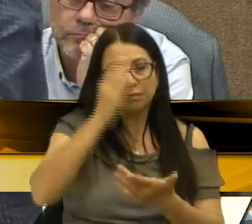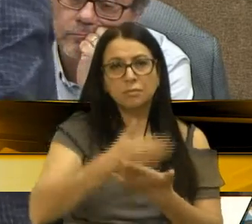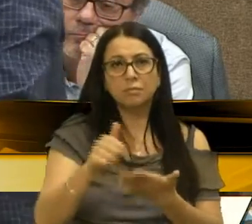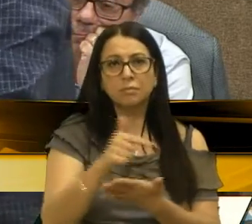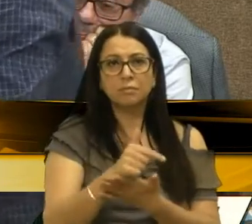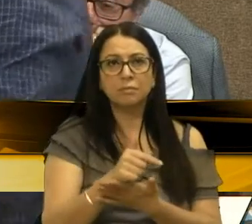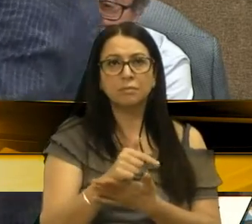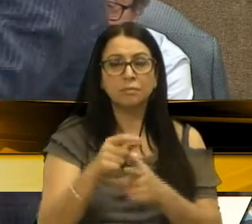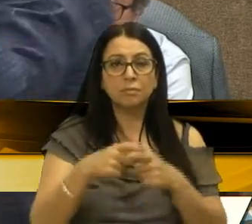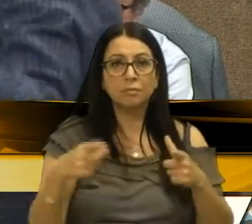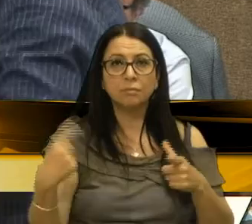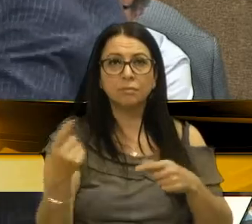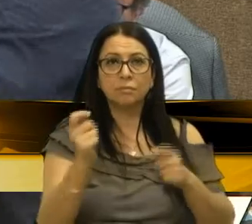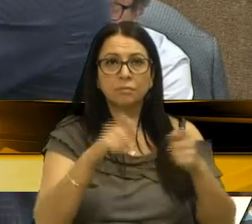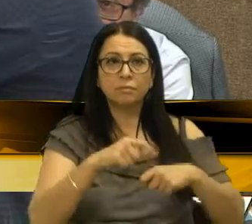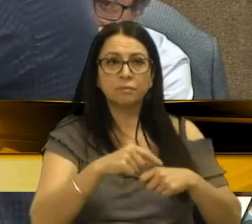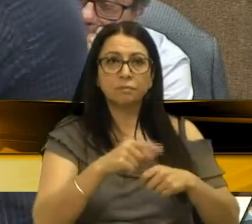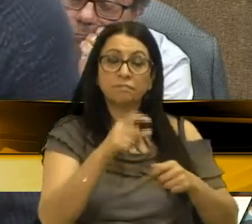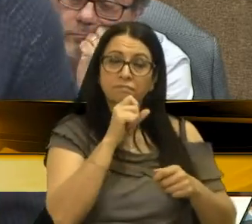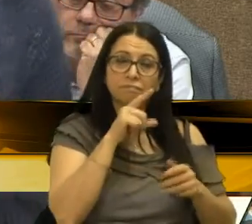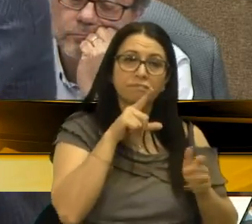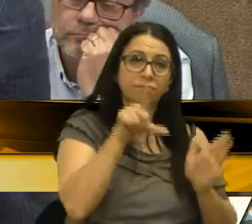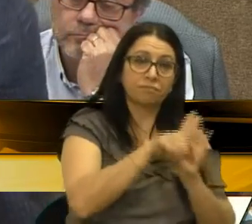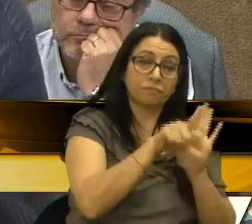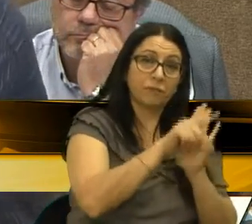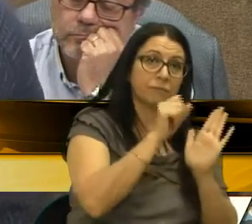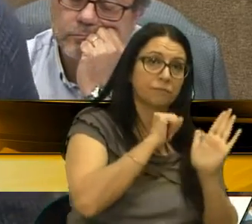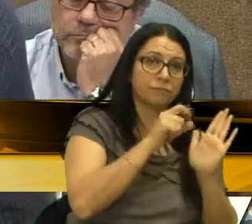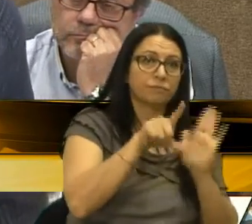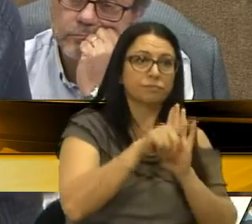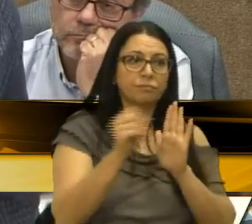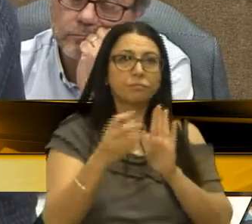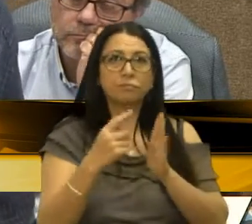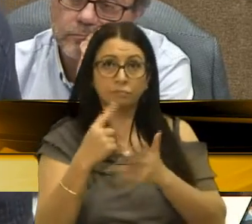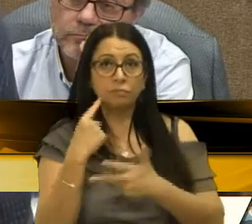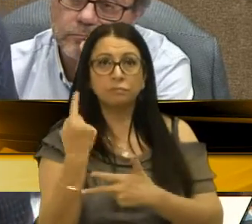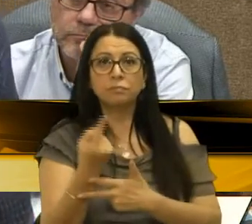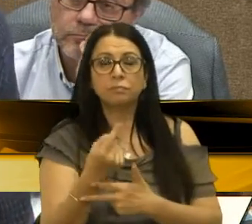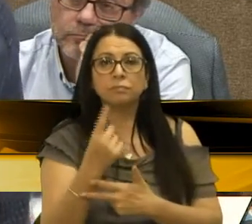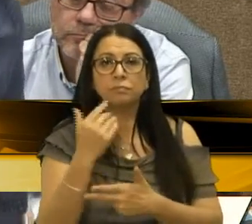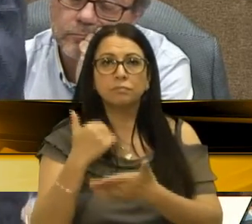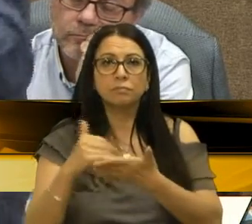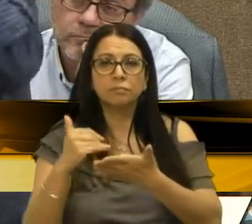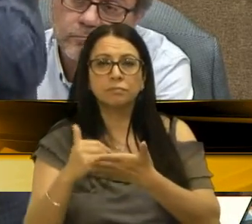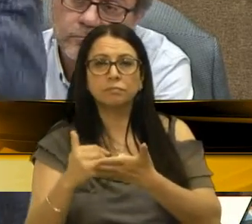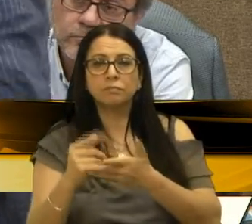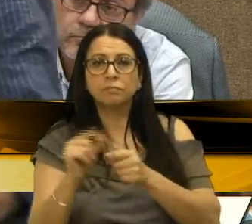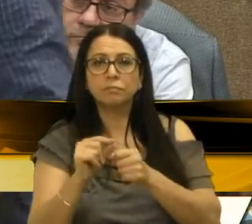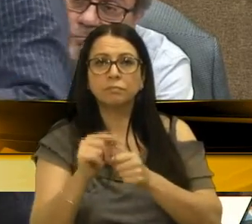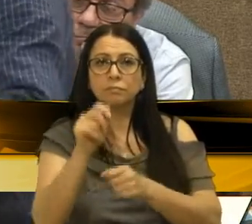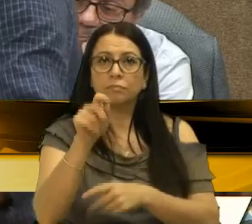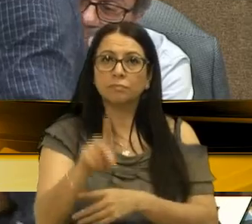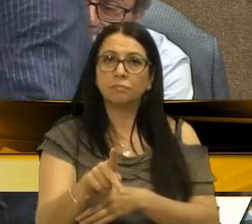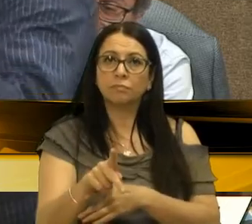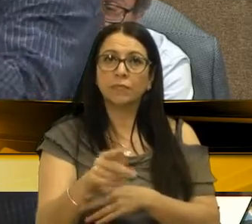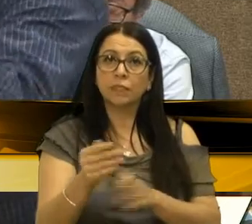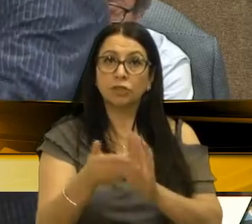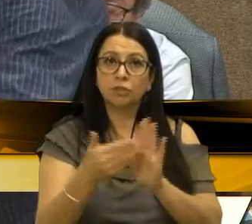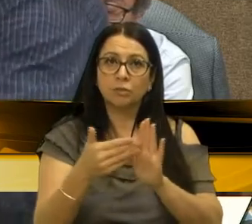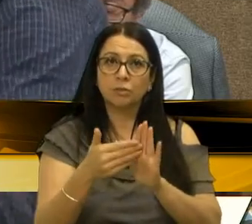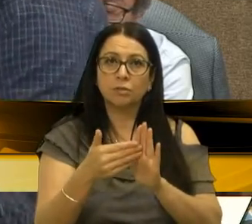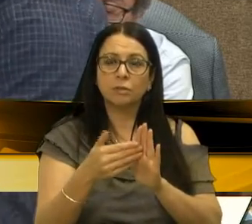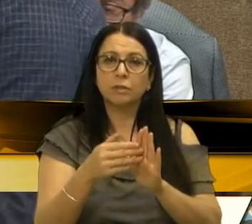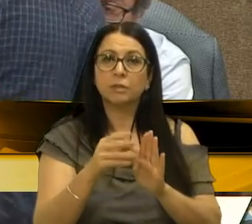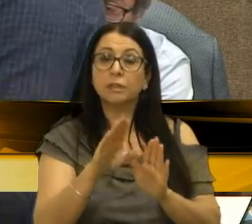sua disponibilidade da lei velha para a lei nova, porque, como alega a própria secretária, né, face a aposentadorias, exonerações e